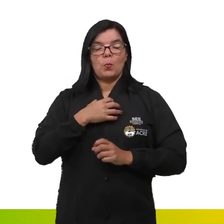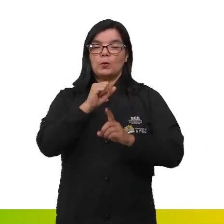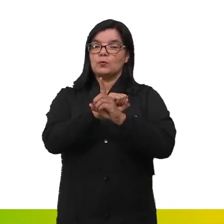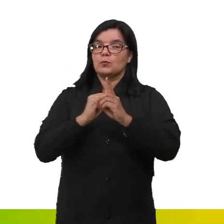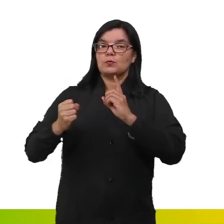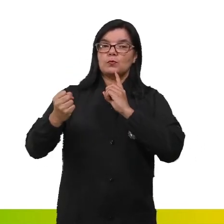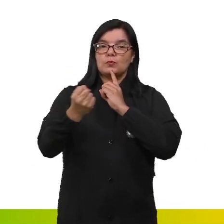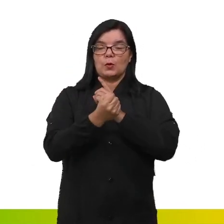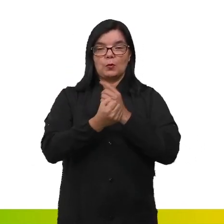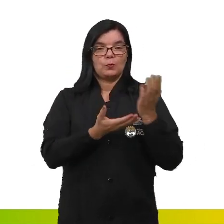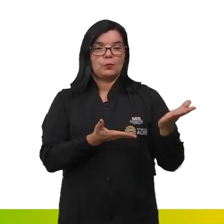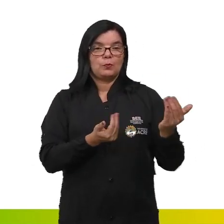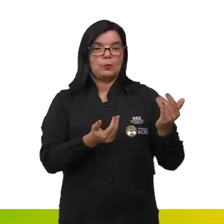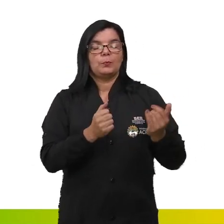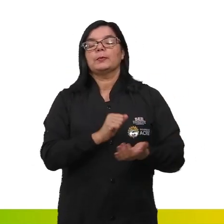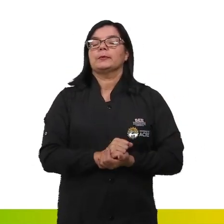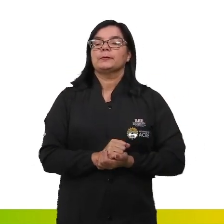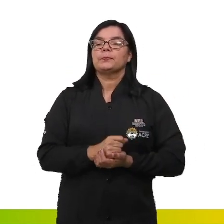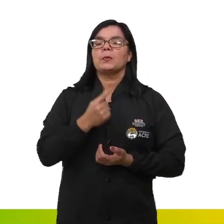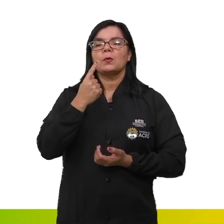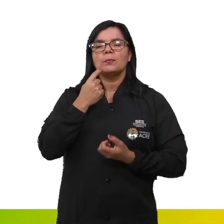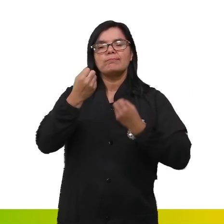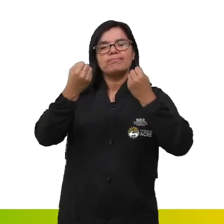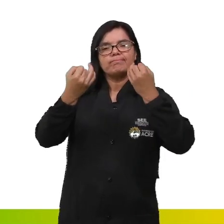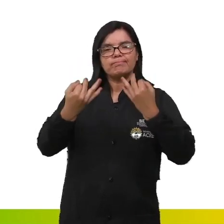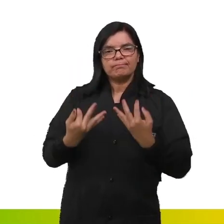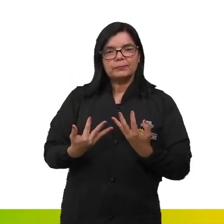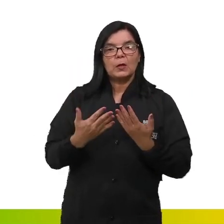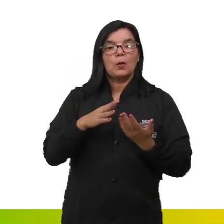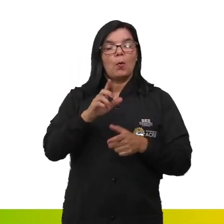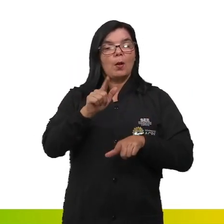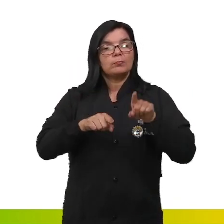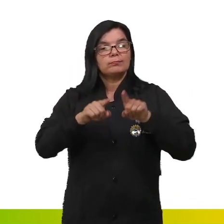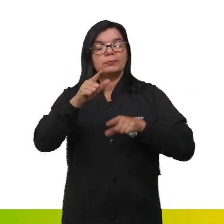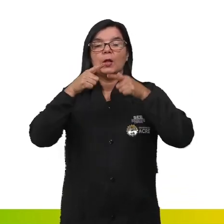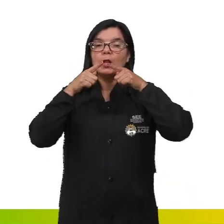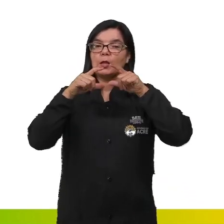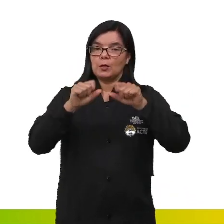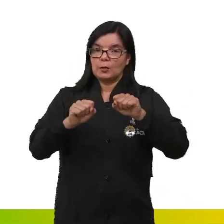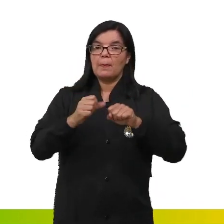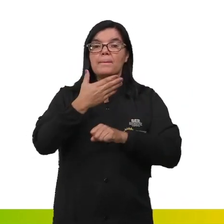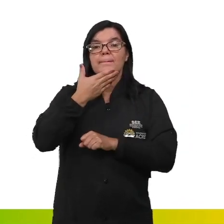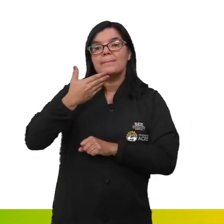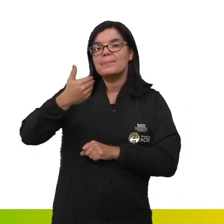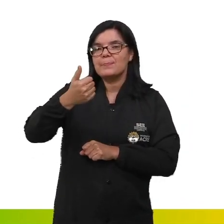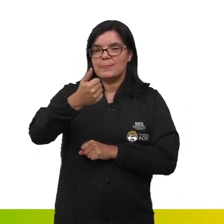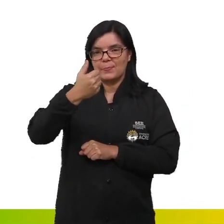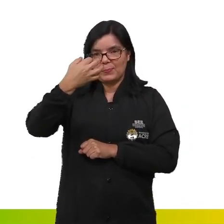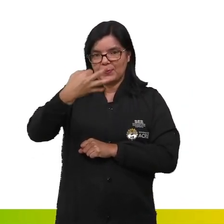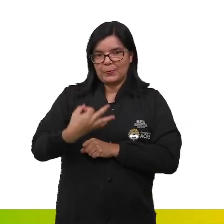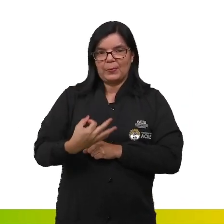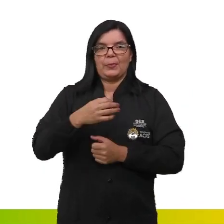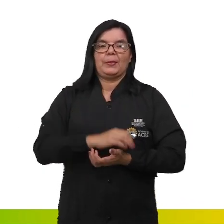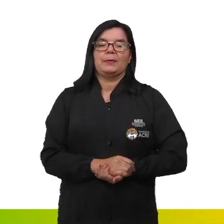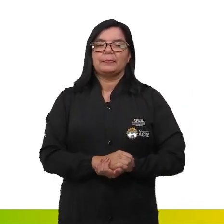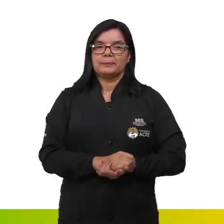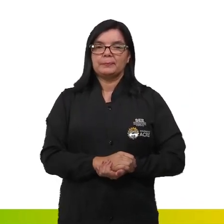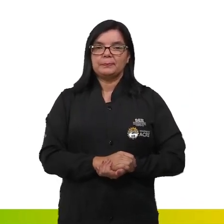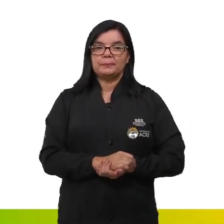dos jovens. Com base nessa situação, qual variedade linguística seria mais